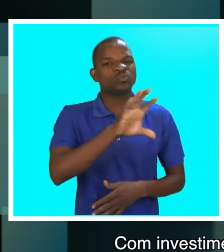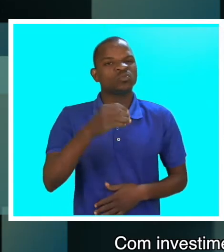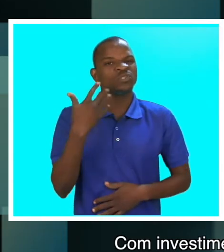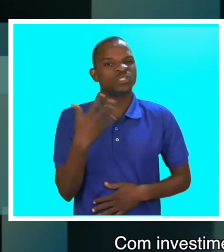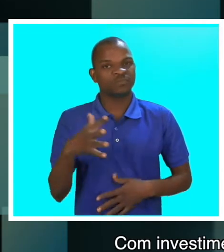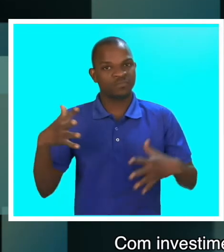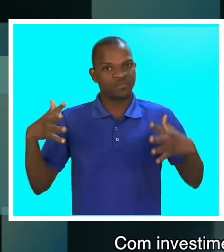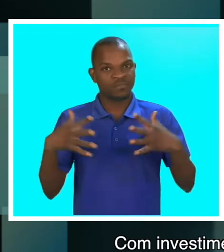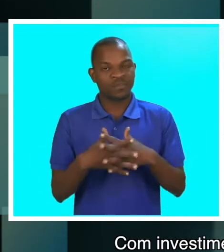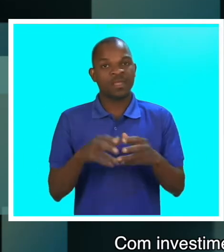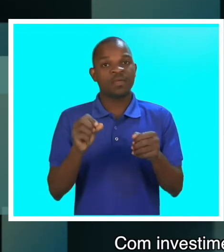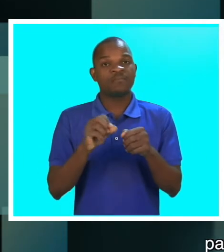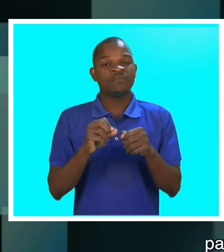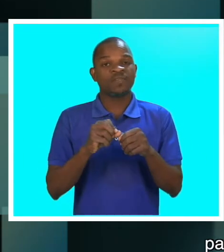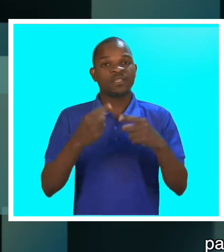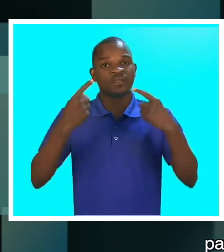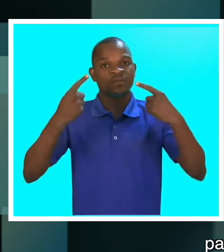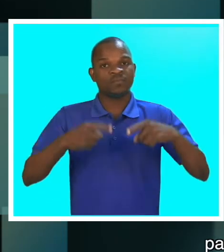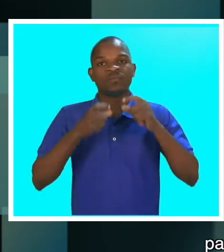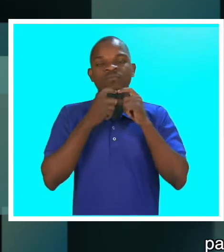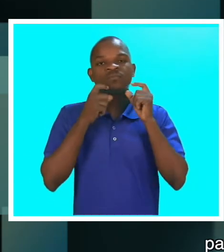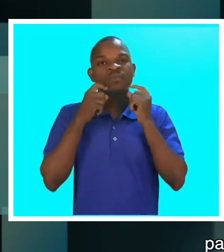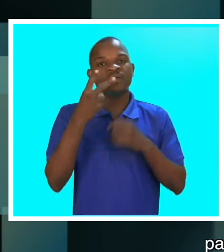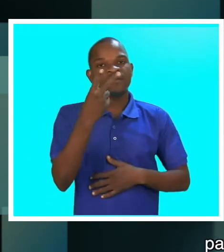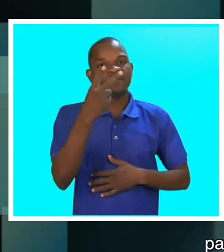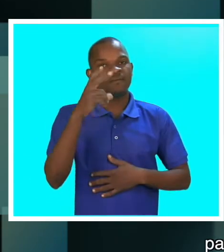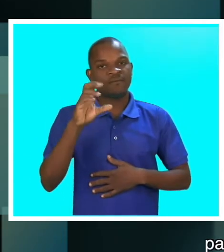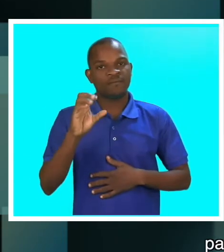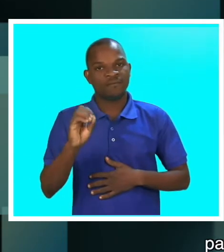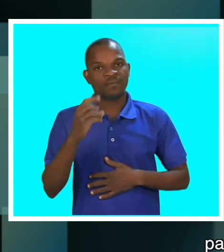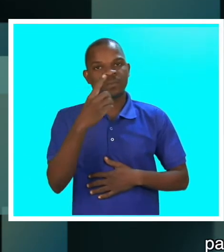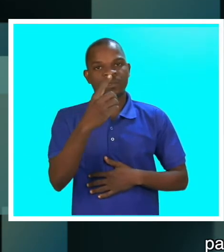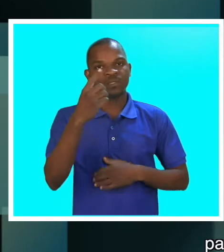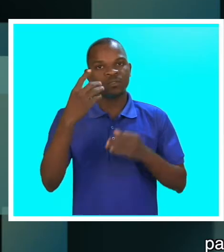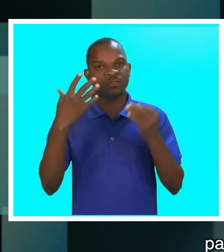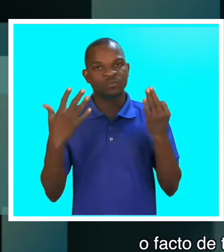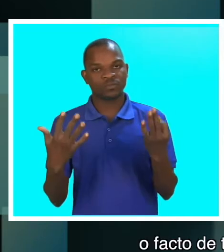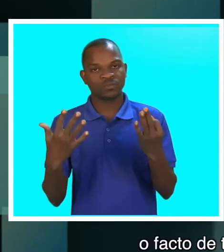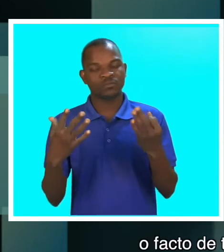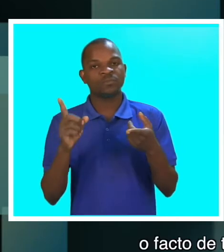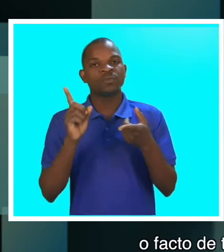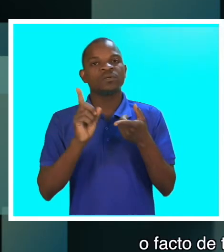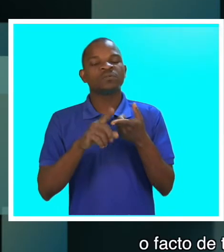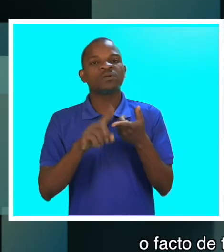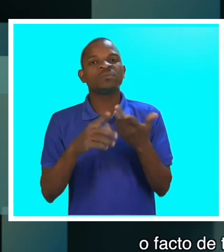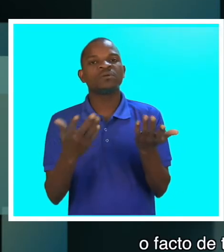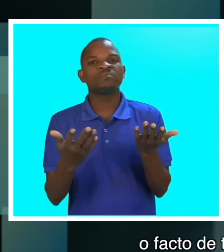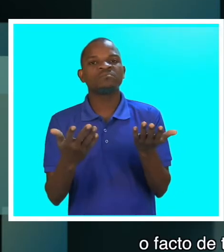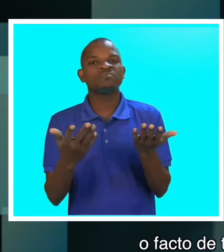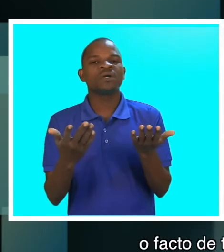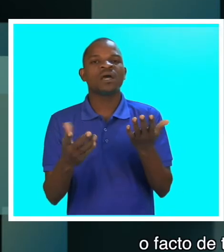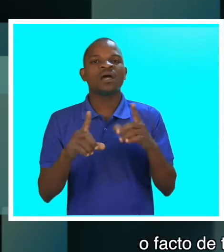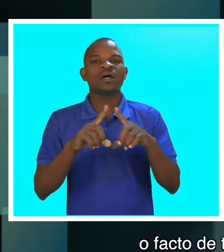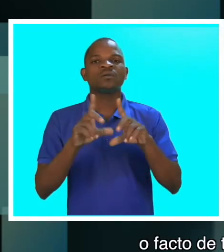termos um Moçambola em 2018. Parlamento do investimento feito pelos clubes, o fato de